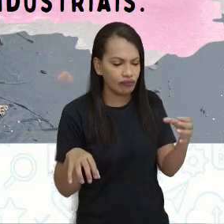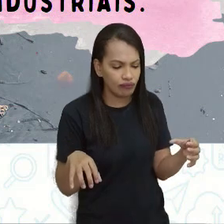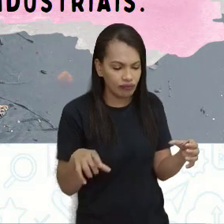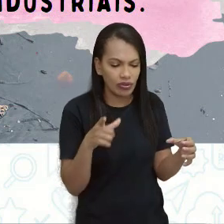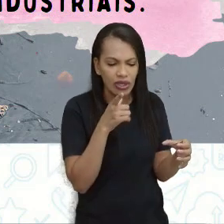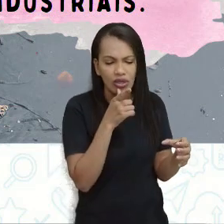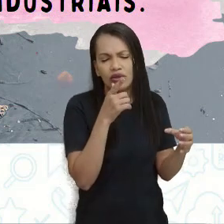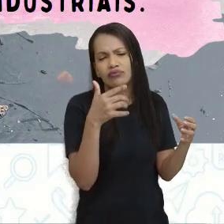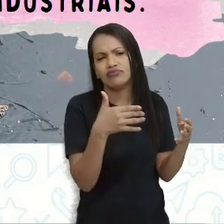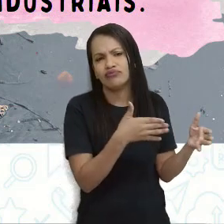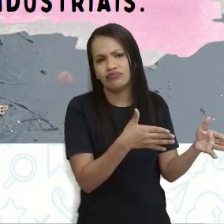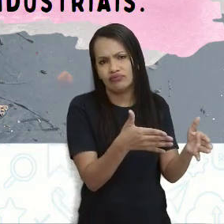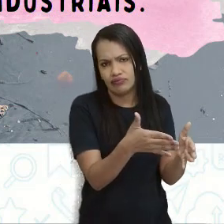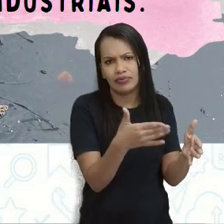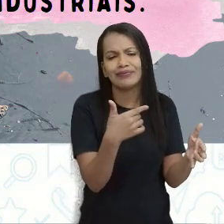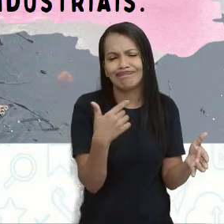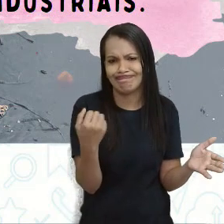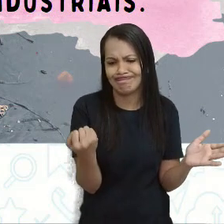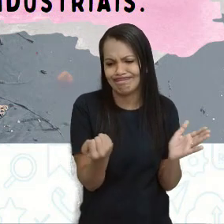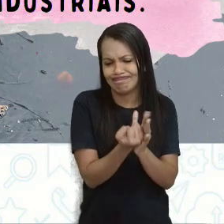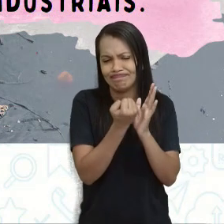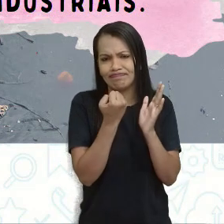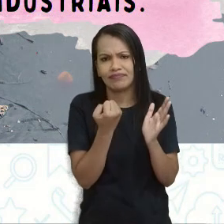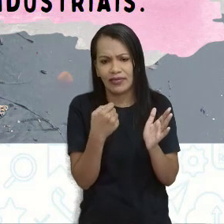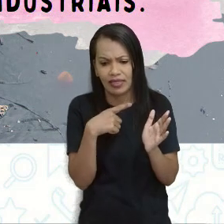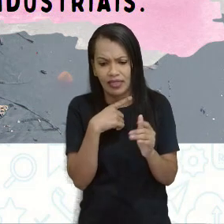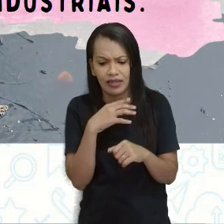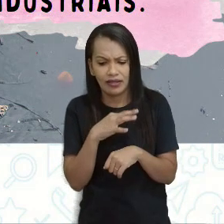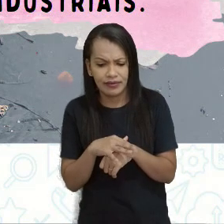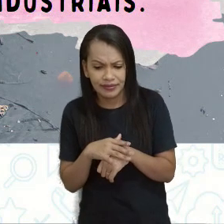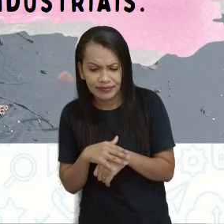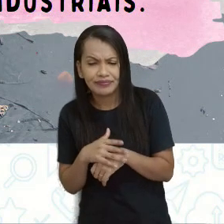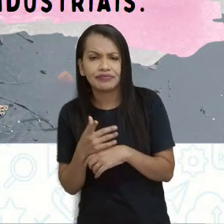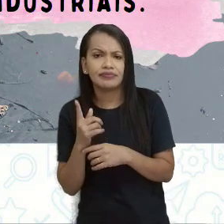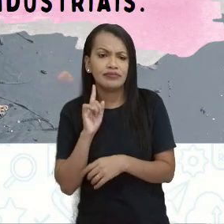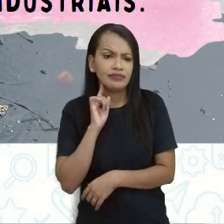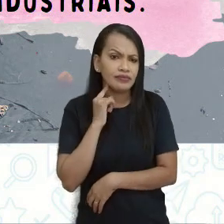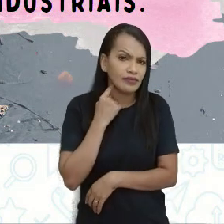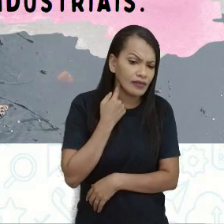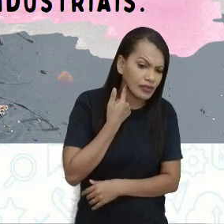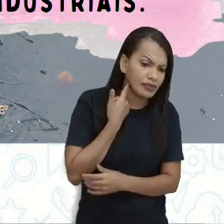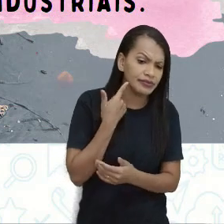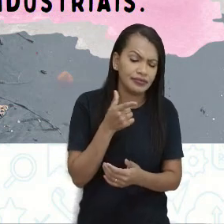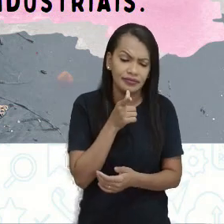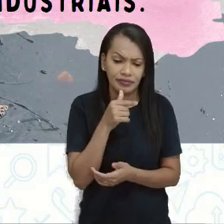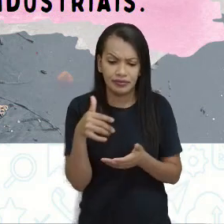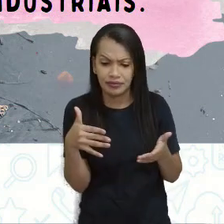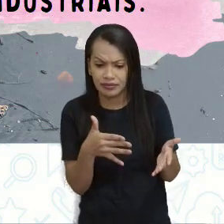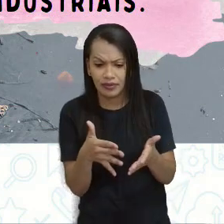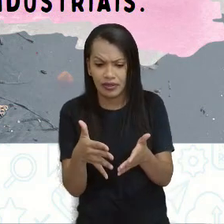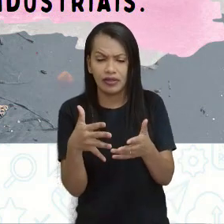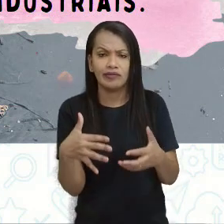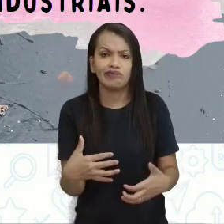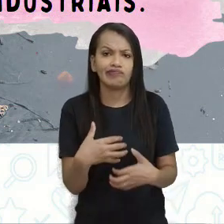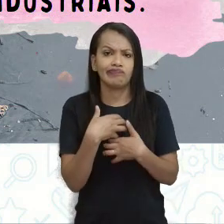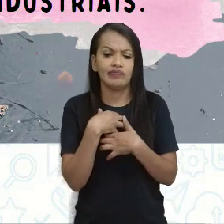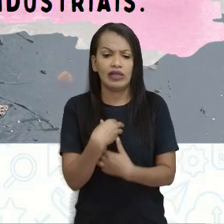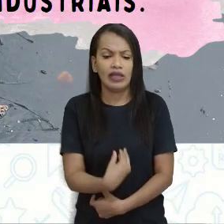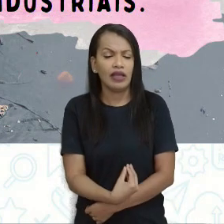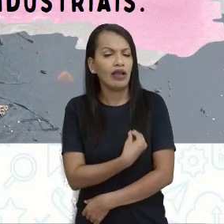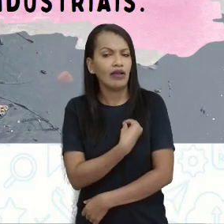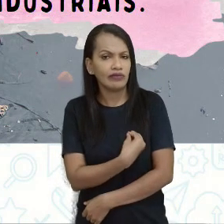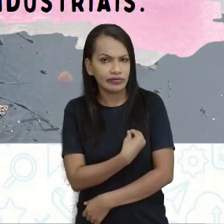céu aberto, isso impacta, provoca doença, polui o rio, impacta aí a vida que existe, né,